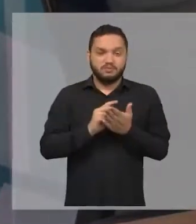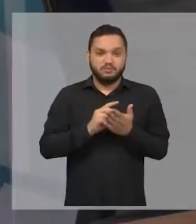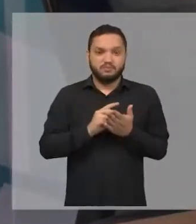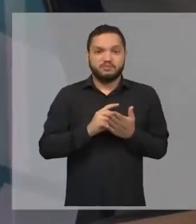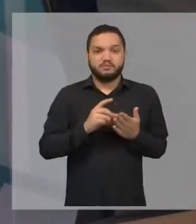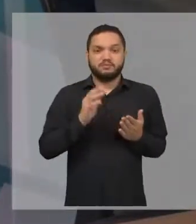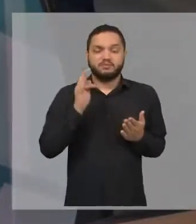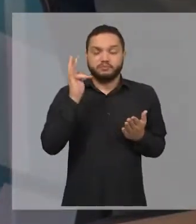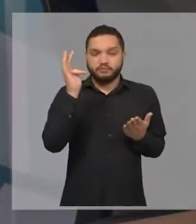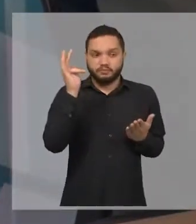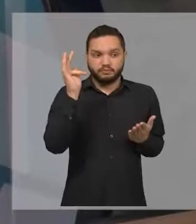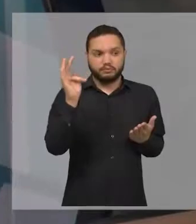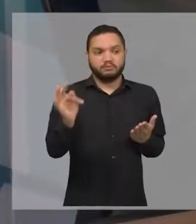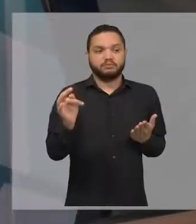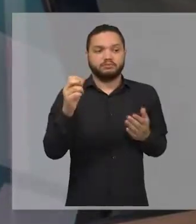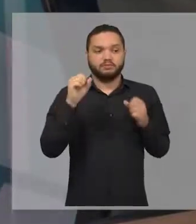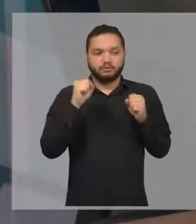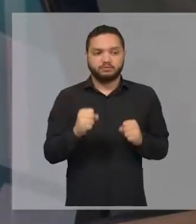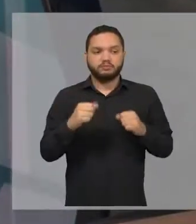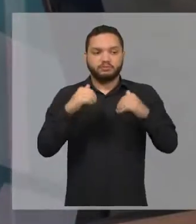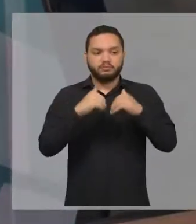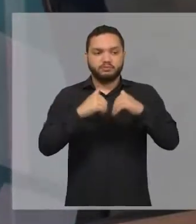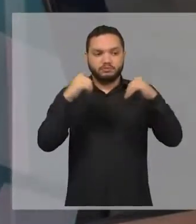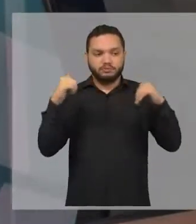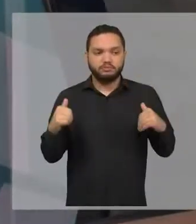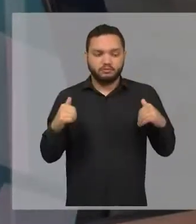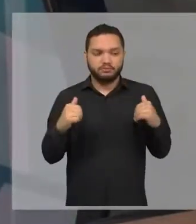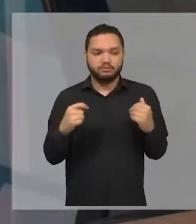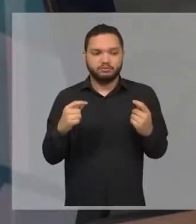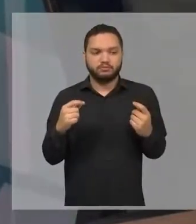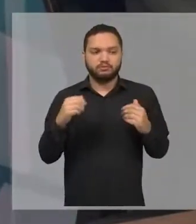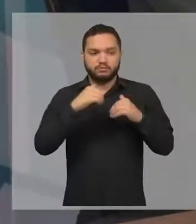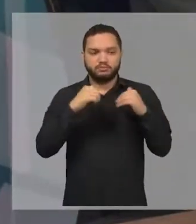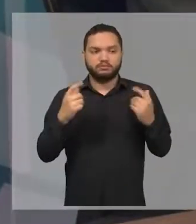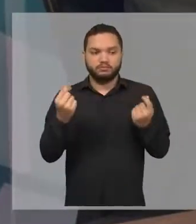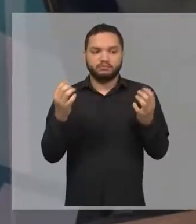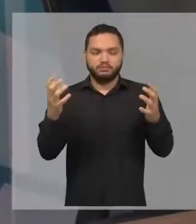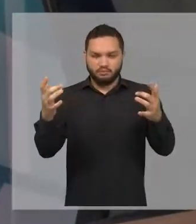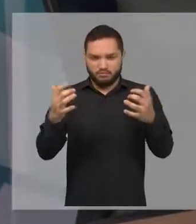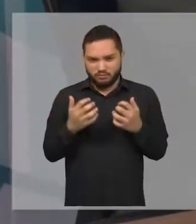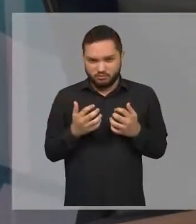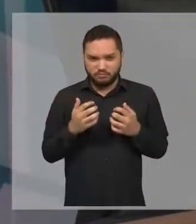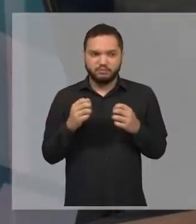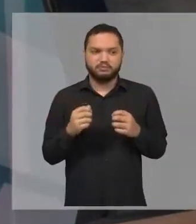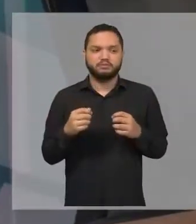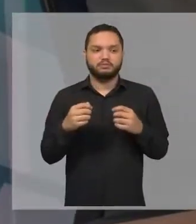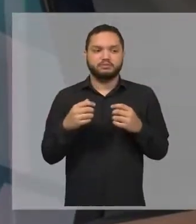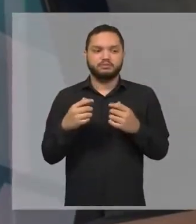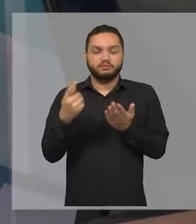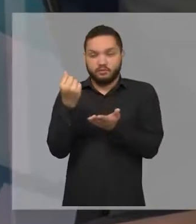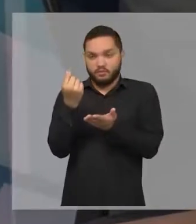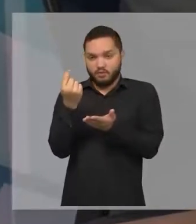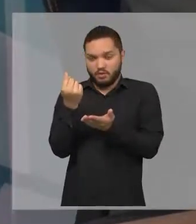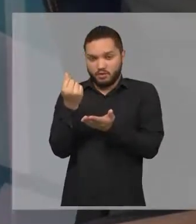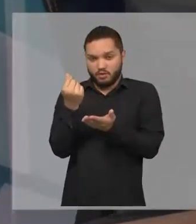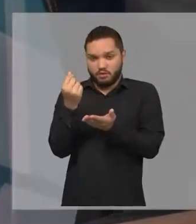troca comemorar por rememorar, que praticamente também, se você quer rememorar, você